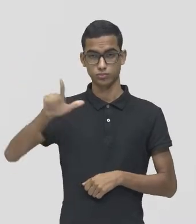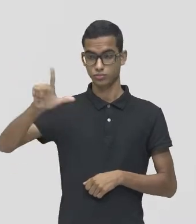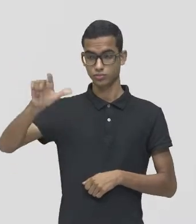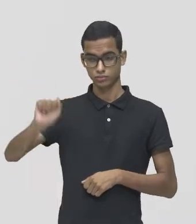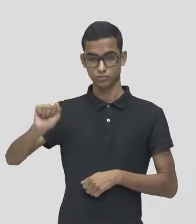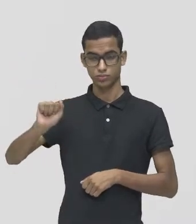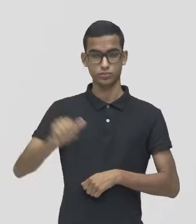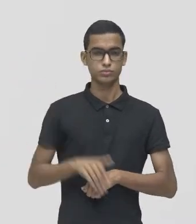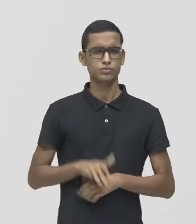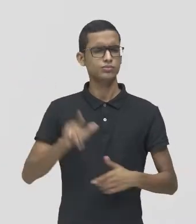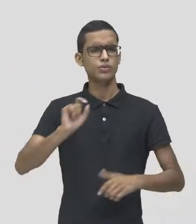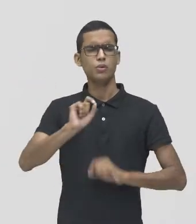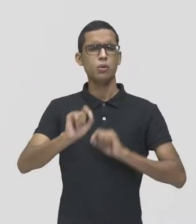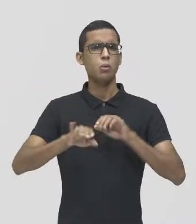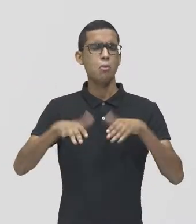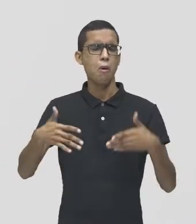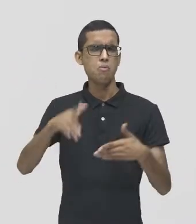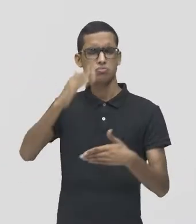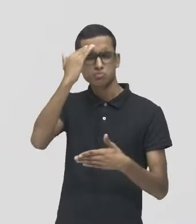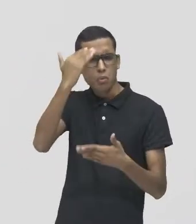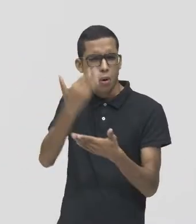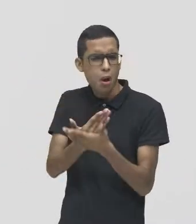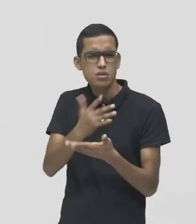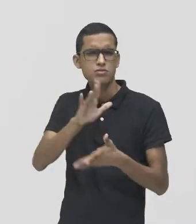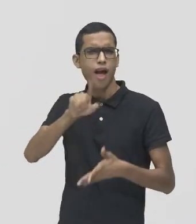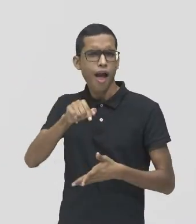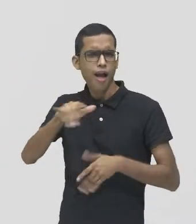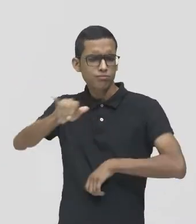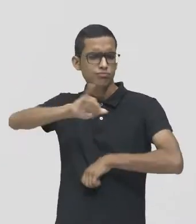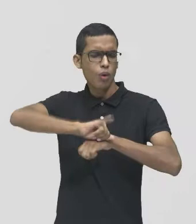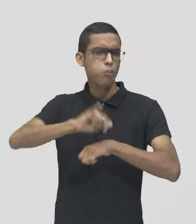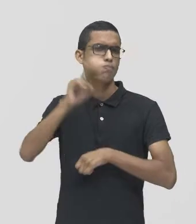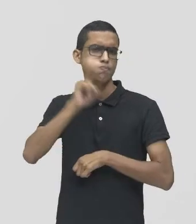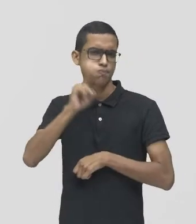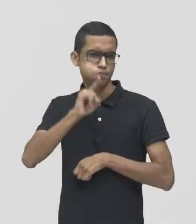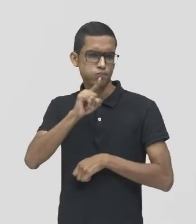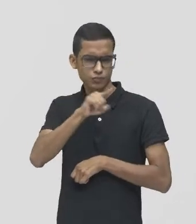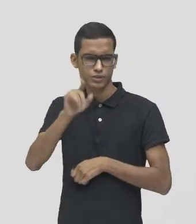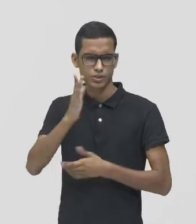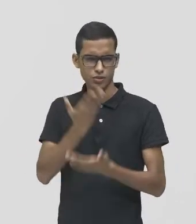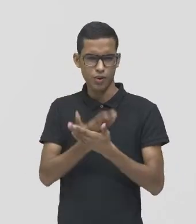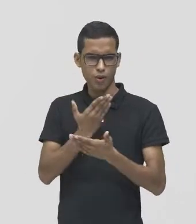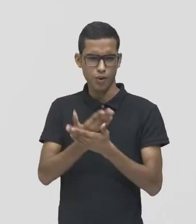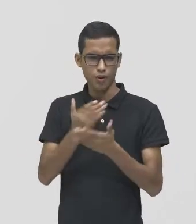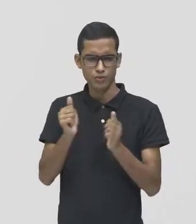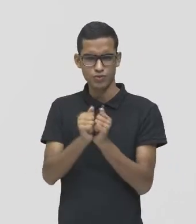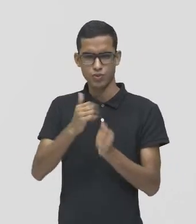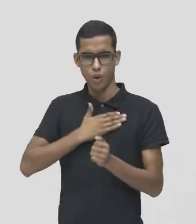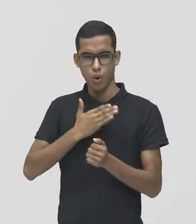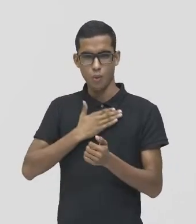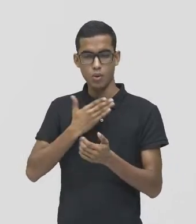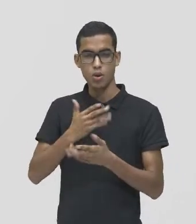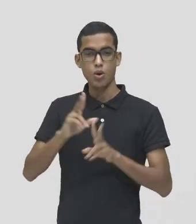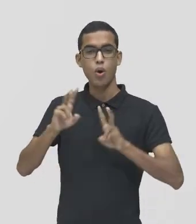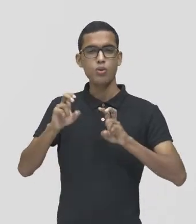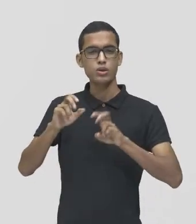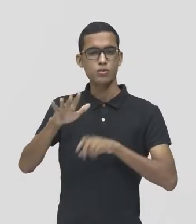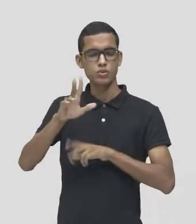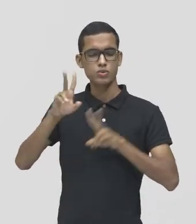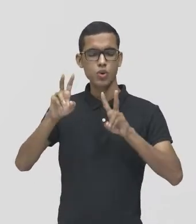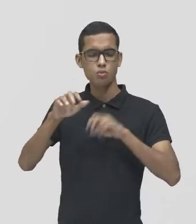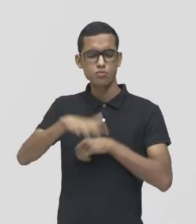vocês acreditam? Vocês tiveram ao longo da nossa aula sobre os Estados Unidos, que foi até comigo essa aula, e a gente estudou